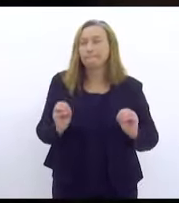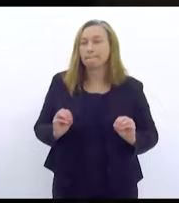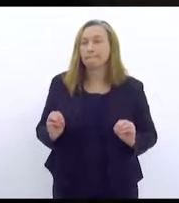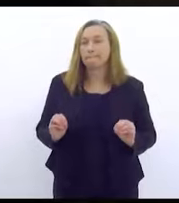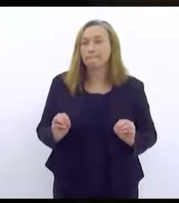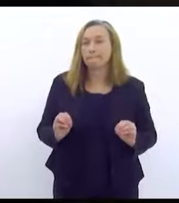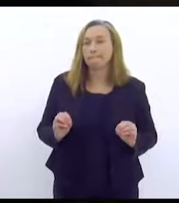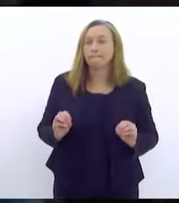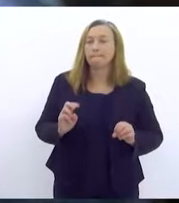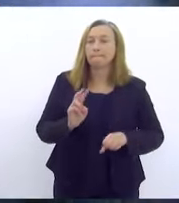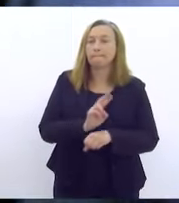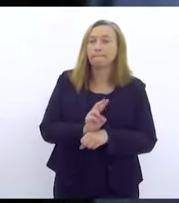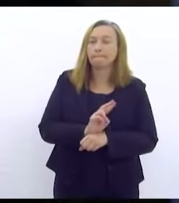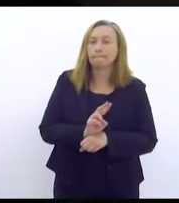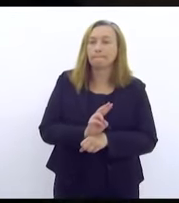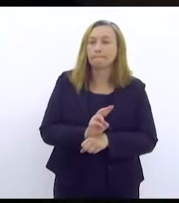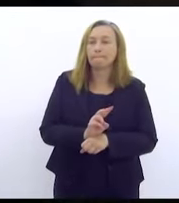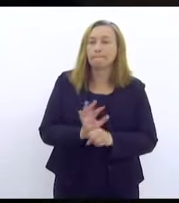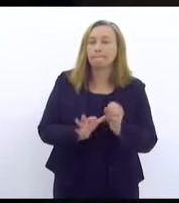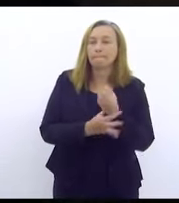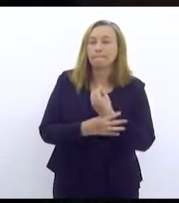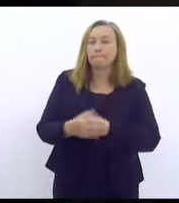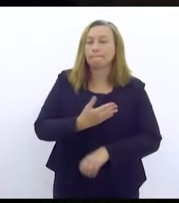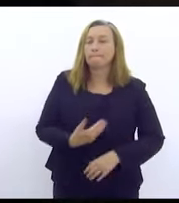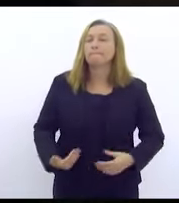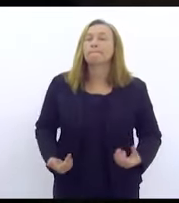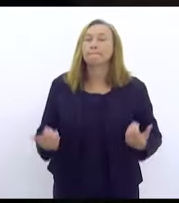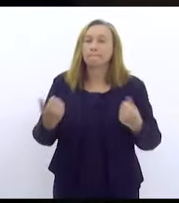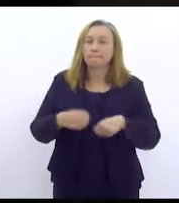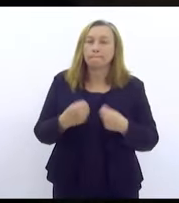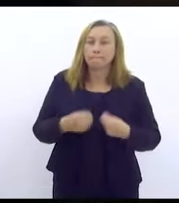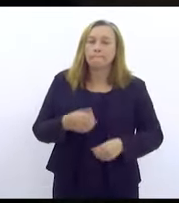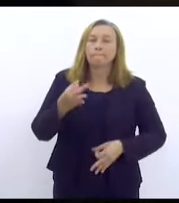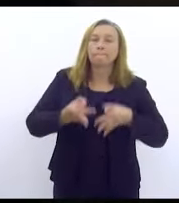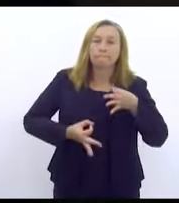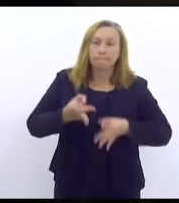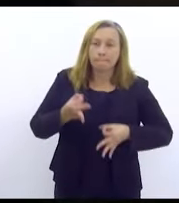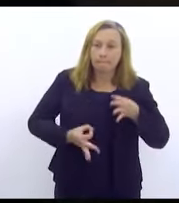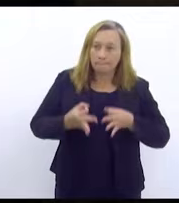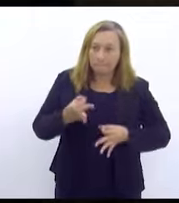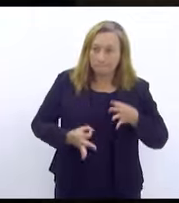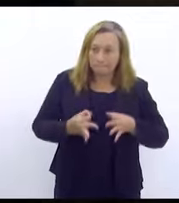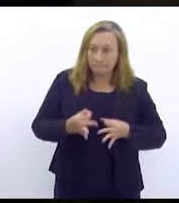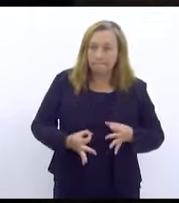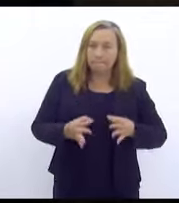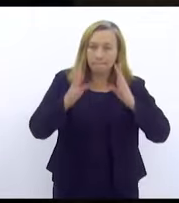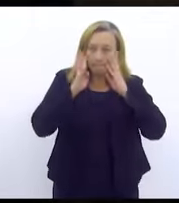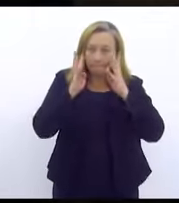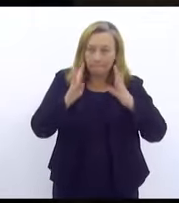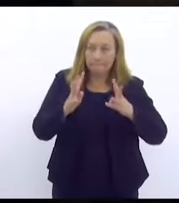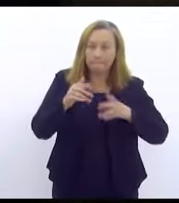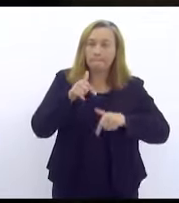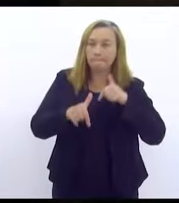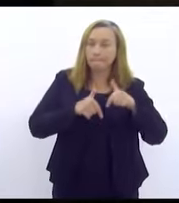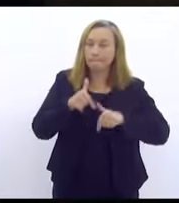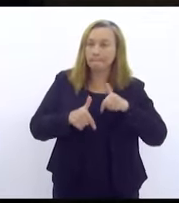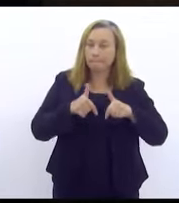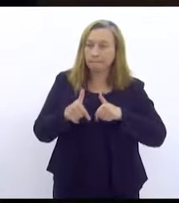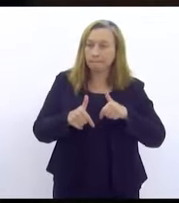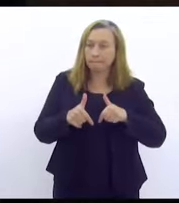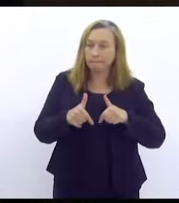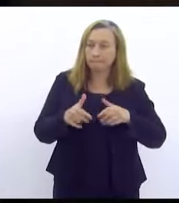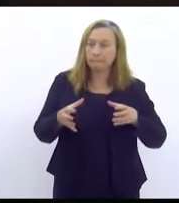em lugar nenhum. Tá? É preciso o judiciário se antenar, trabalhar